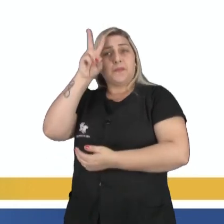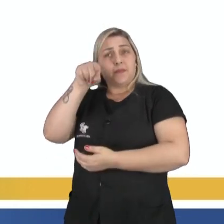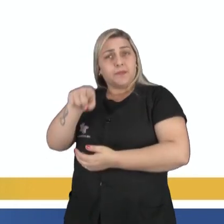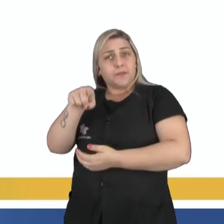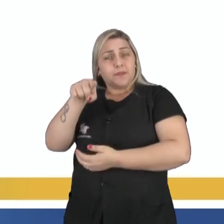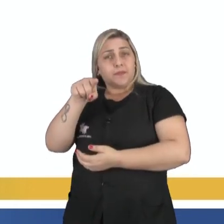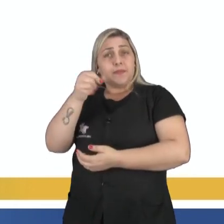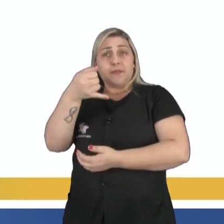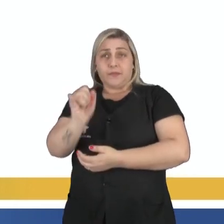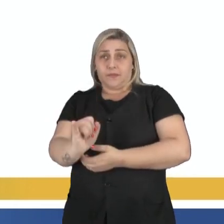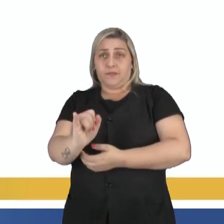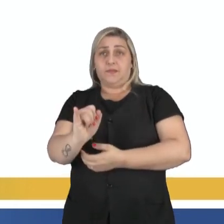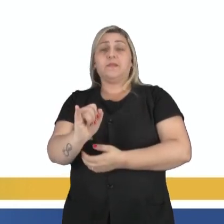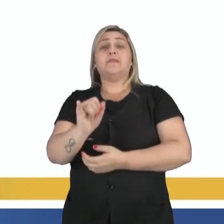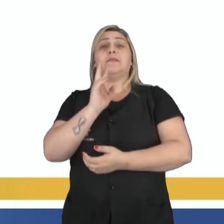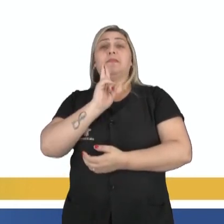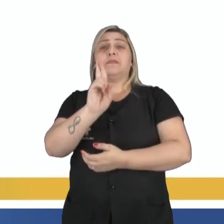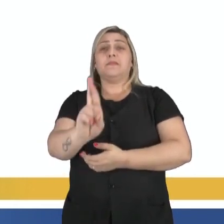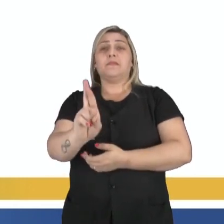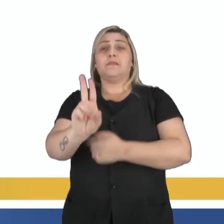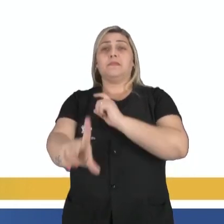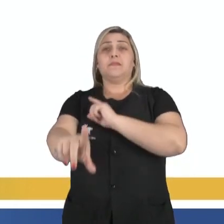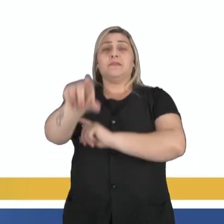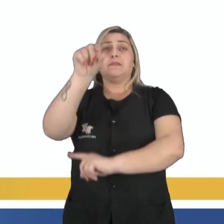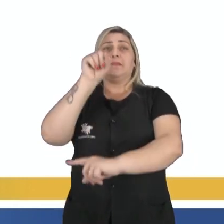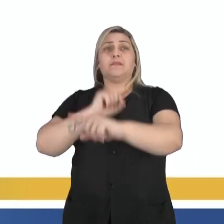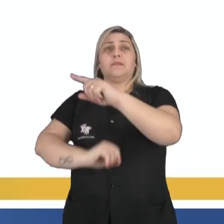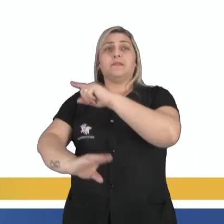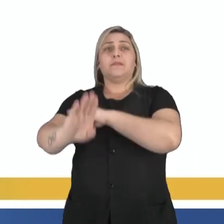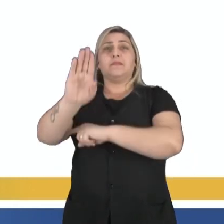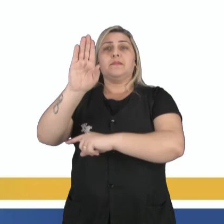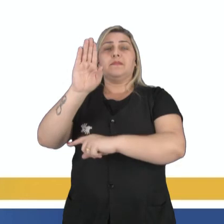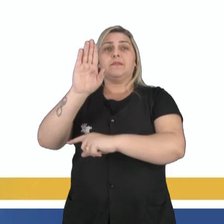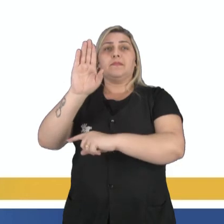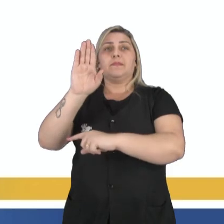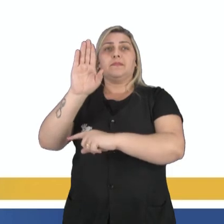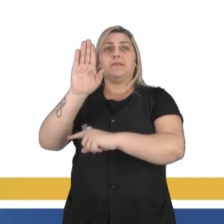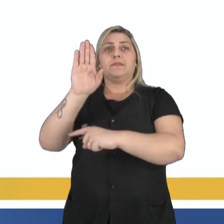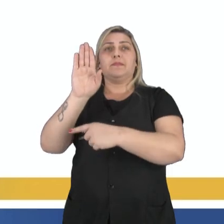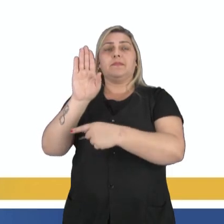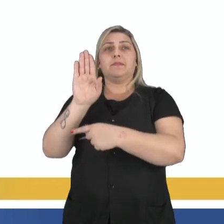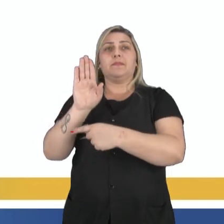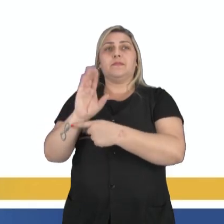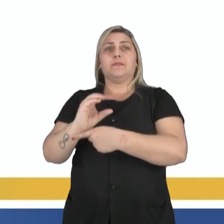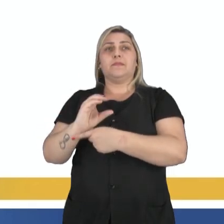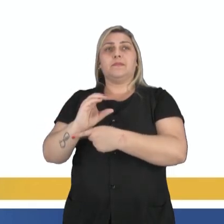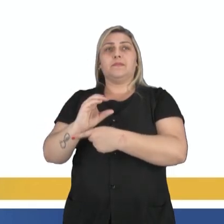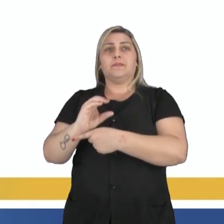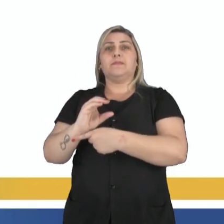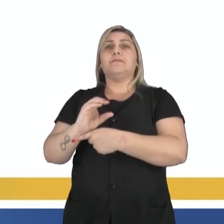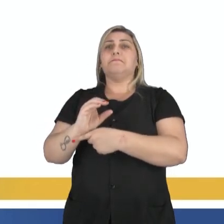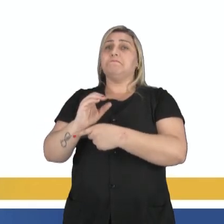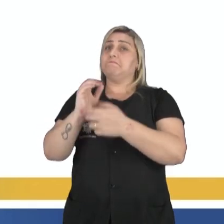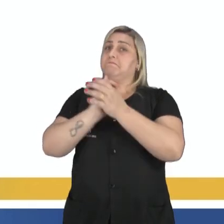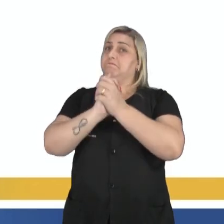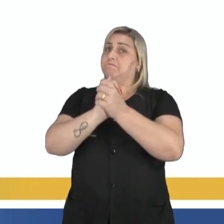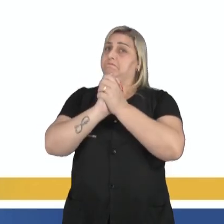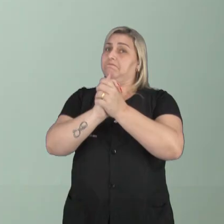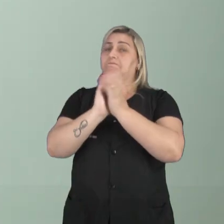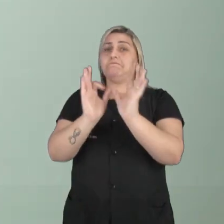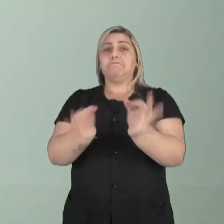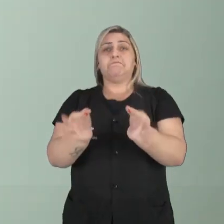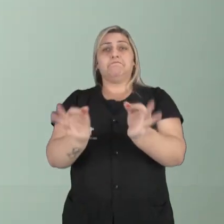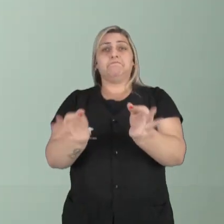disso? Se você respondeu que a alternativa correta é a letra C,